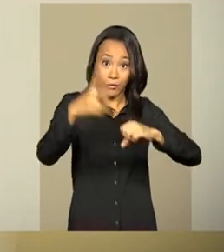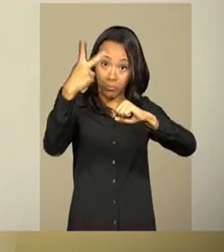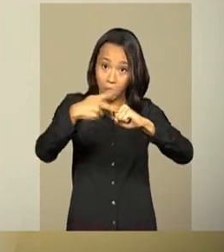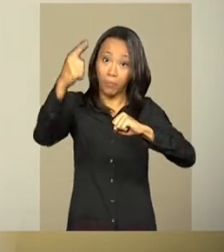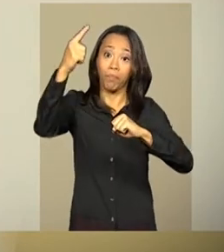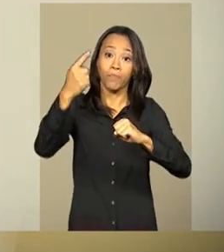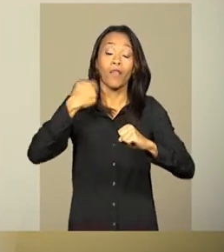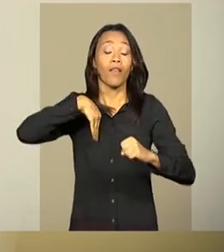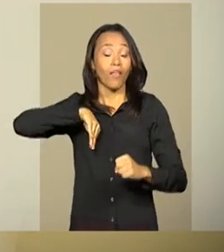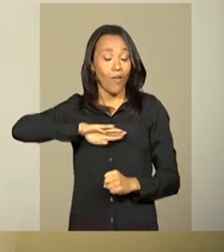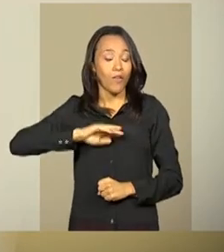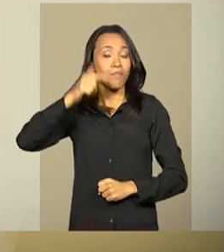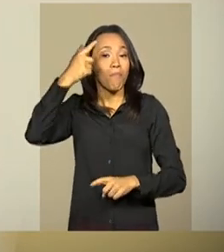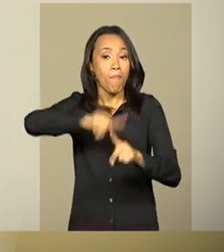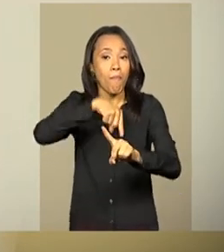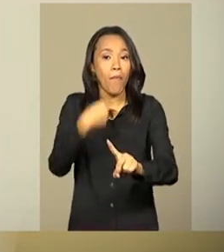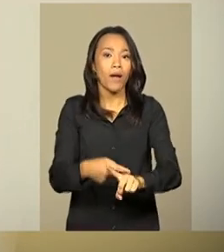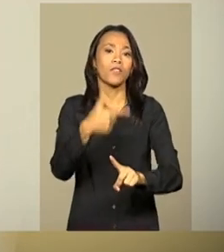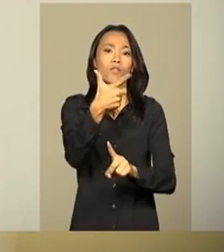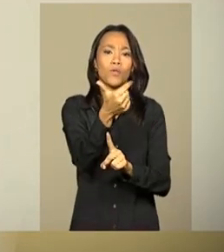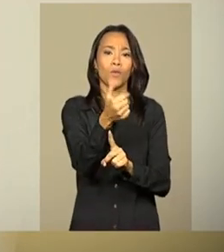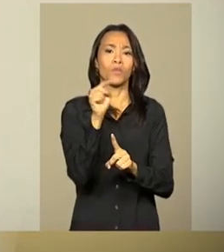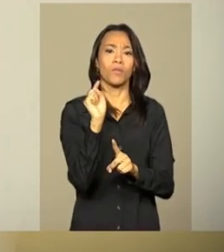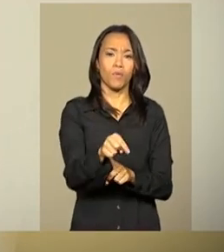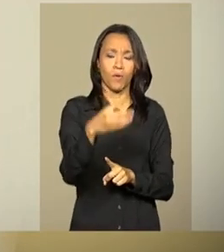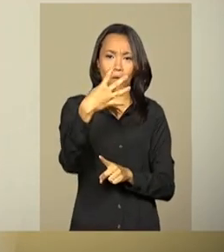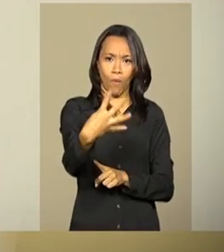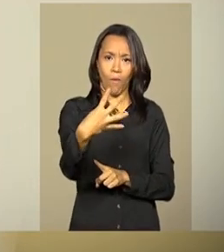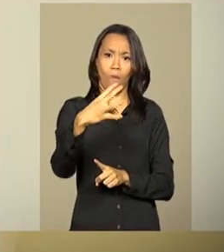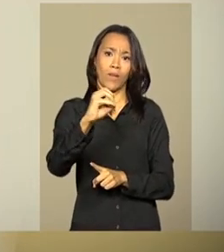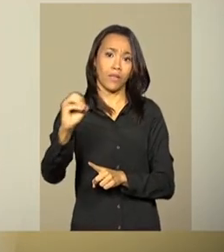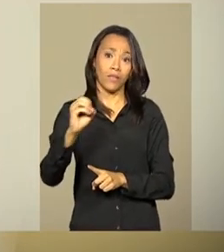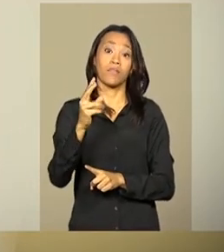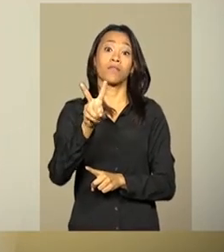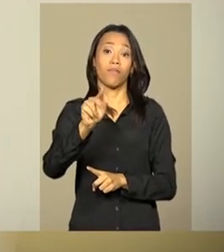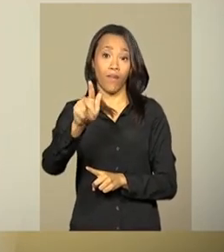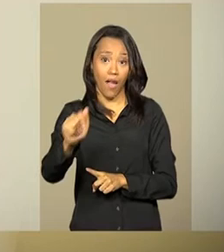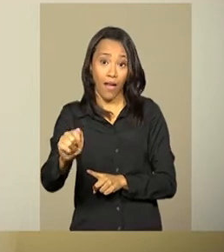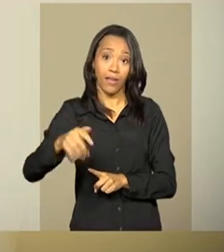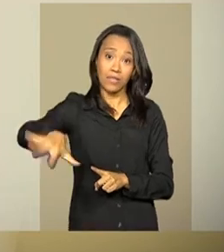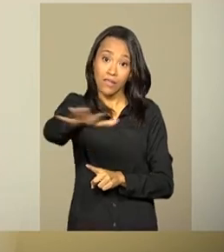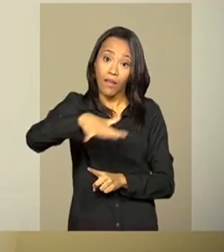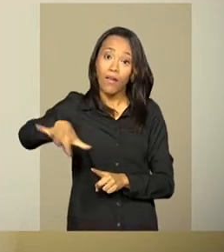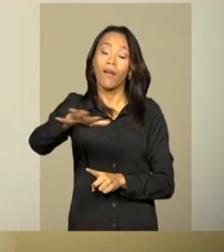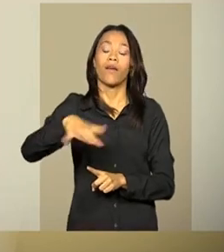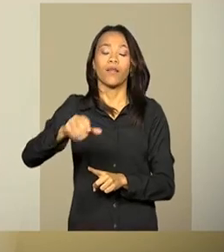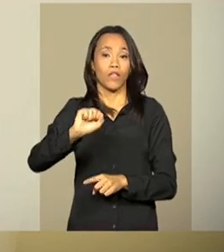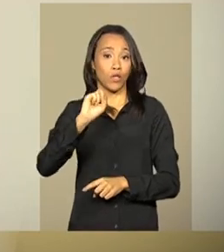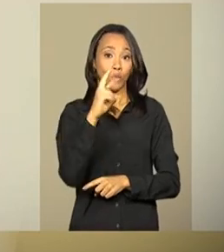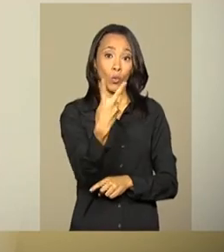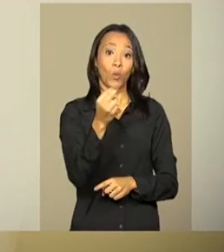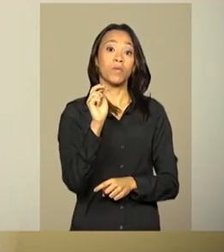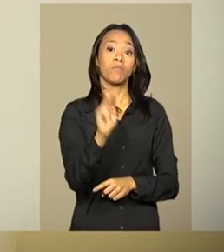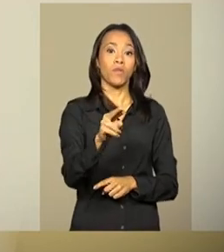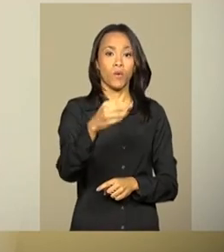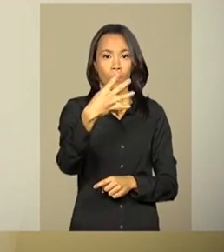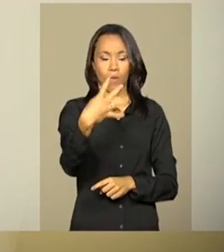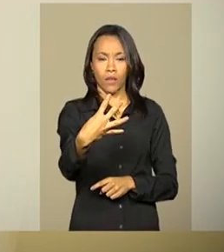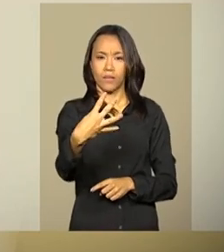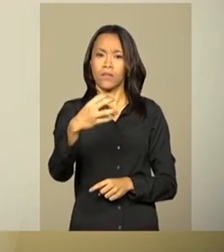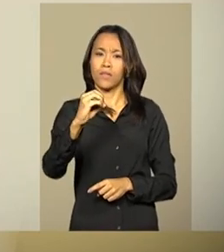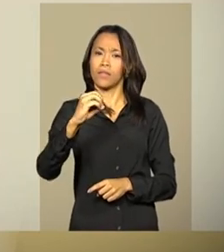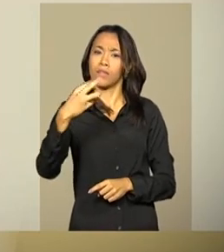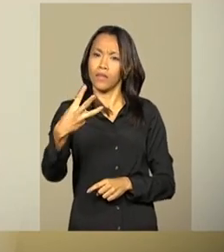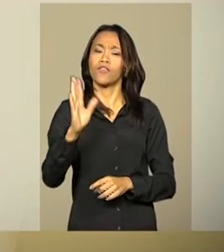teremos mais 12.400 vagas em residência médica das quais 2.403